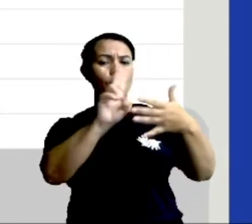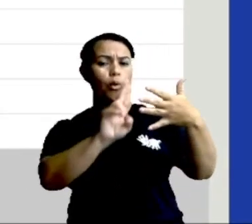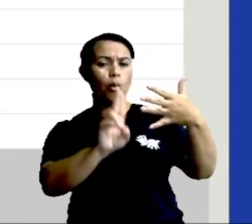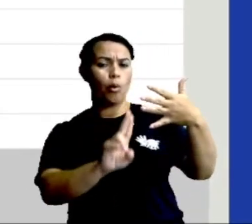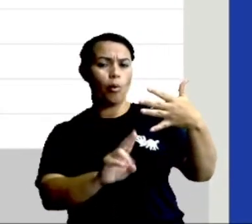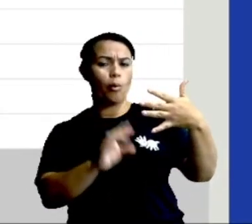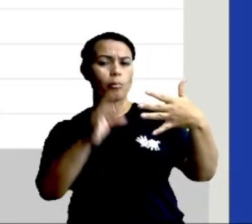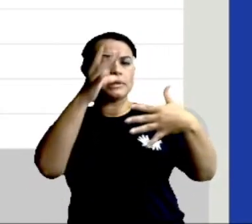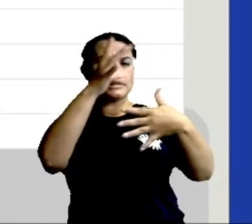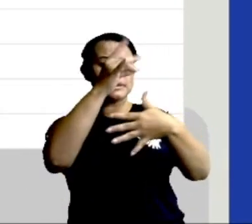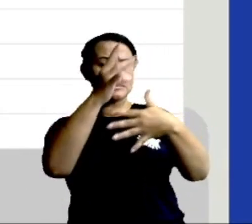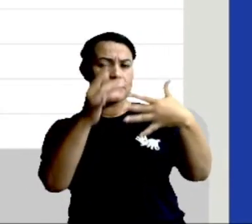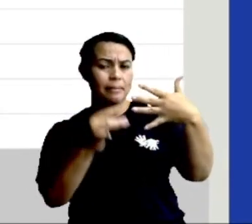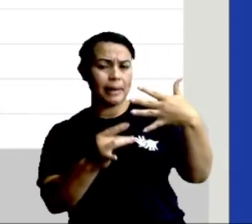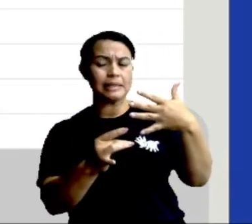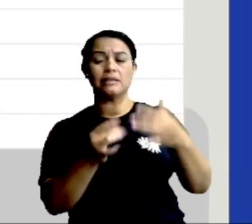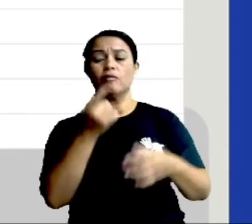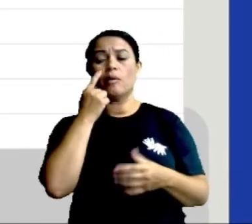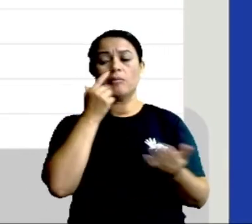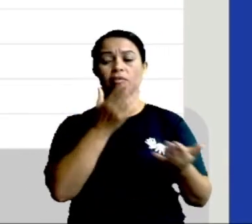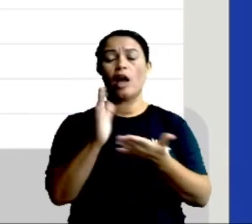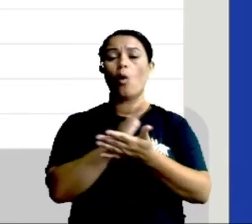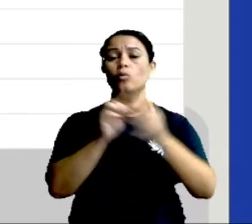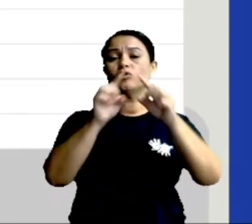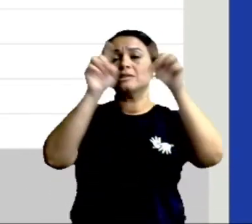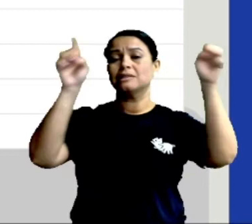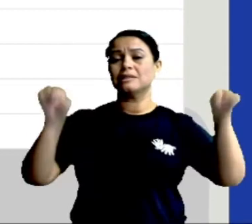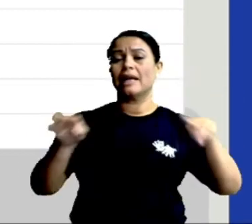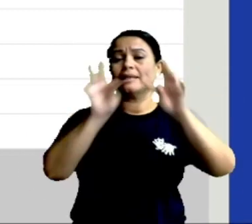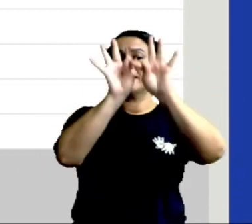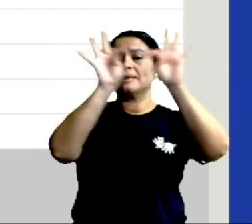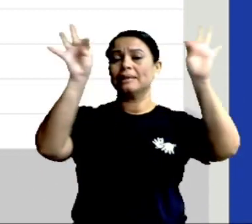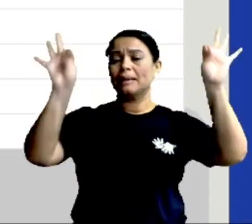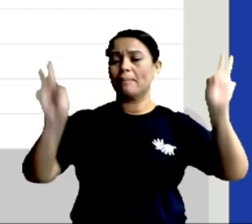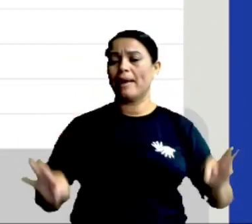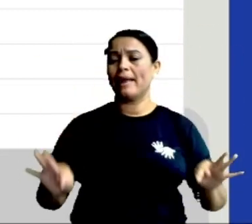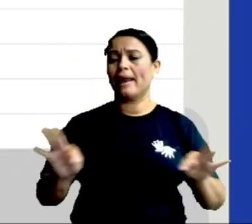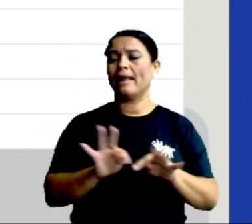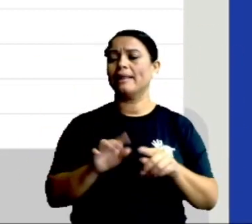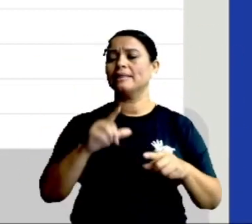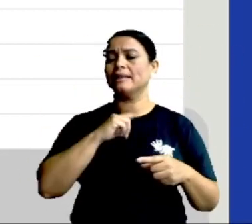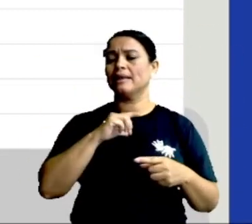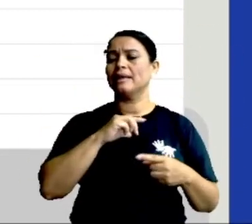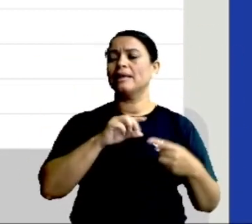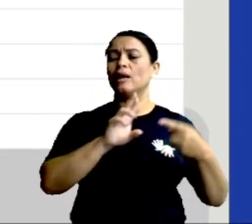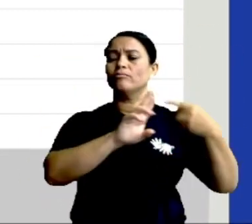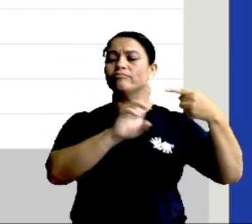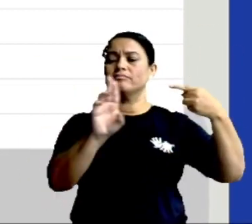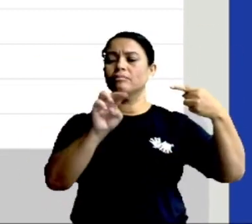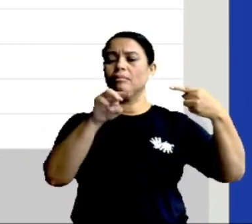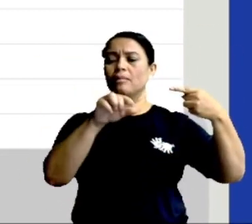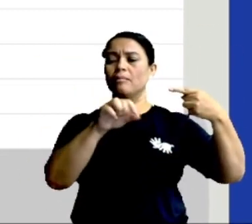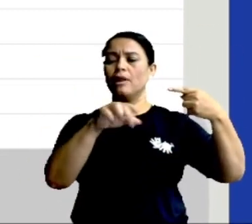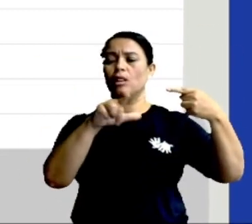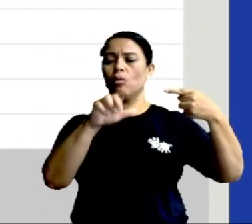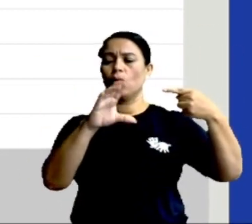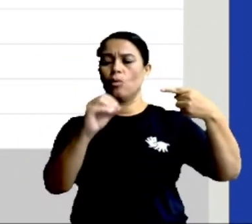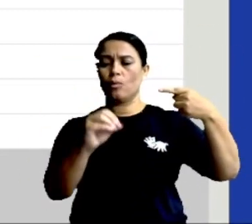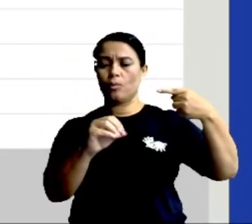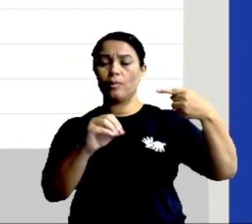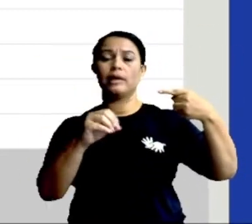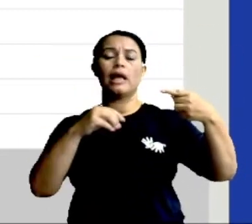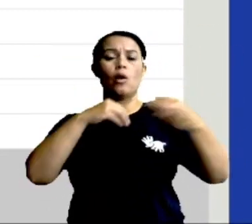específicos. Vejam alguns deles aqui nessa tabela. Temos aí o mameluco, caboclo caiçara, né? Que era